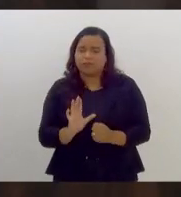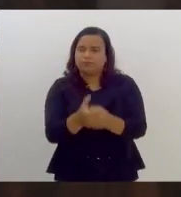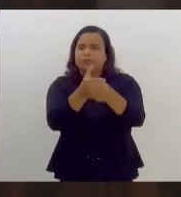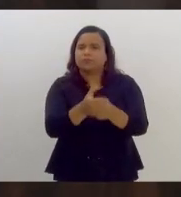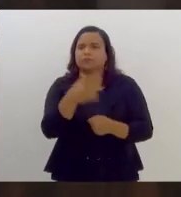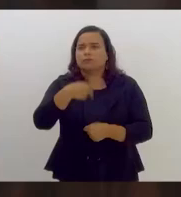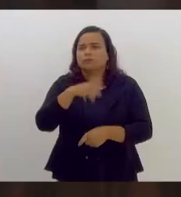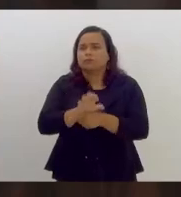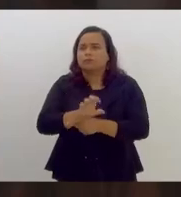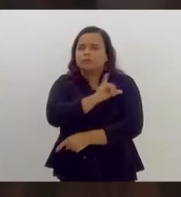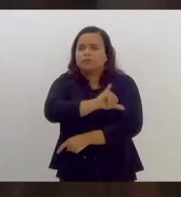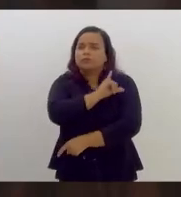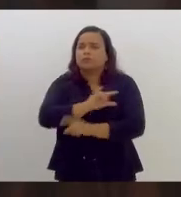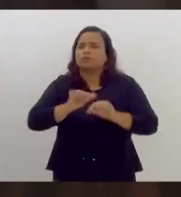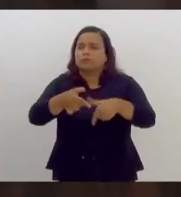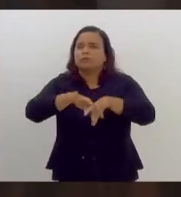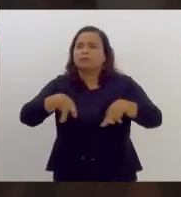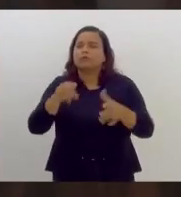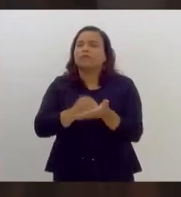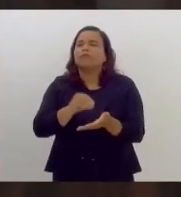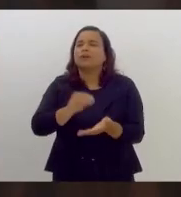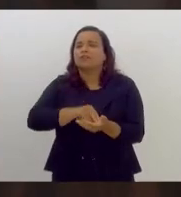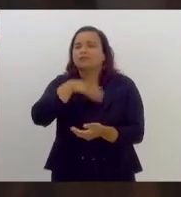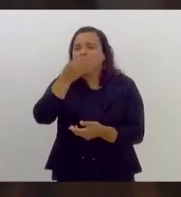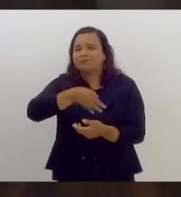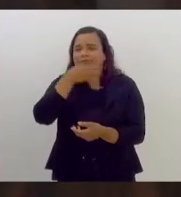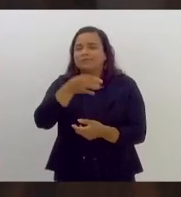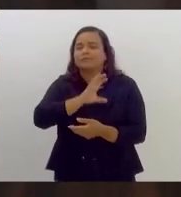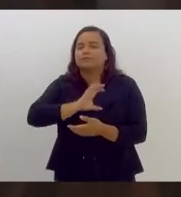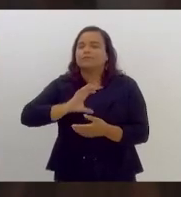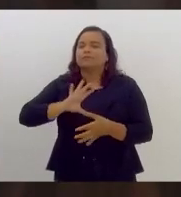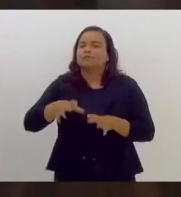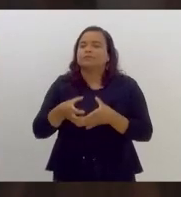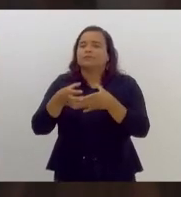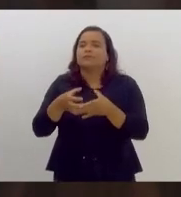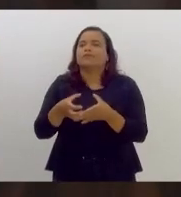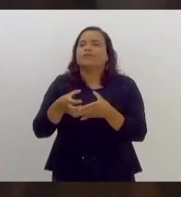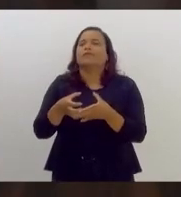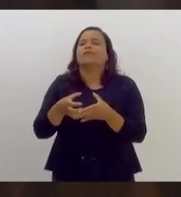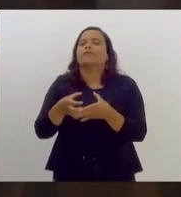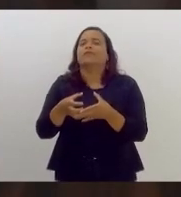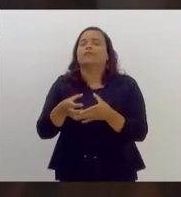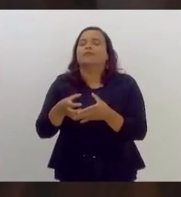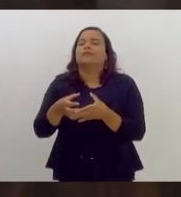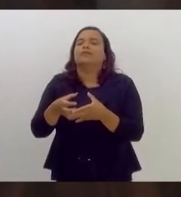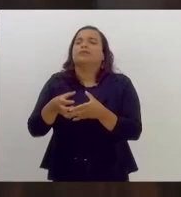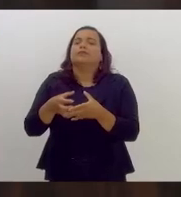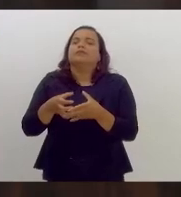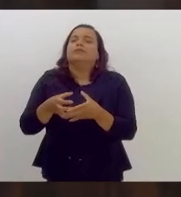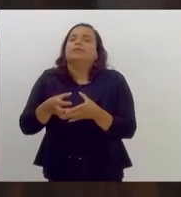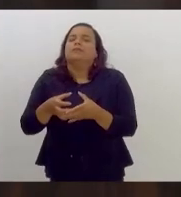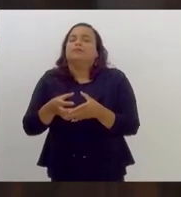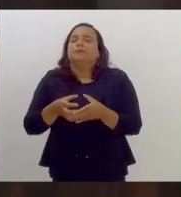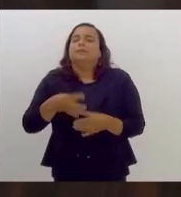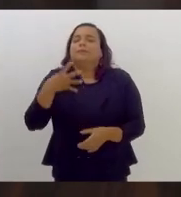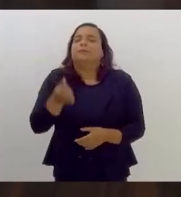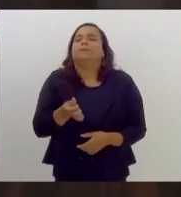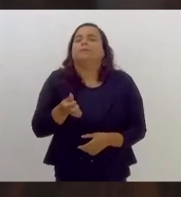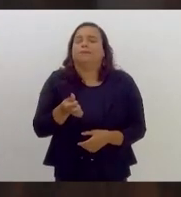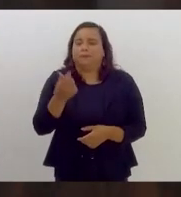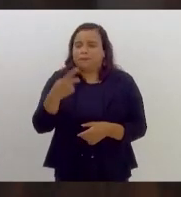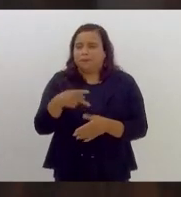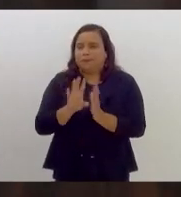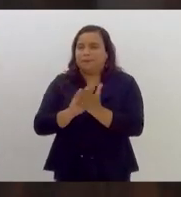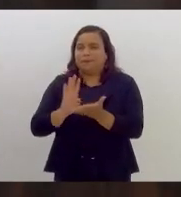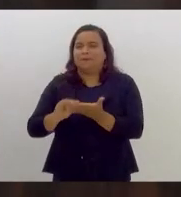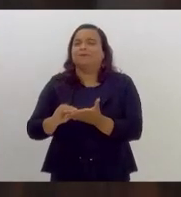outras providências, pendente de parecer da Comissão de Emendas Condicionais e Veto. 46º da pauta,